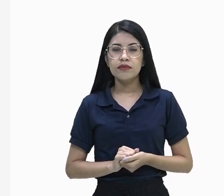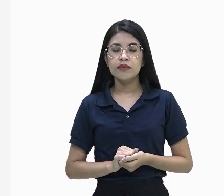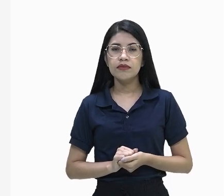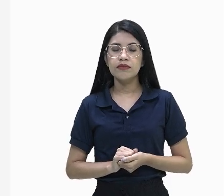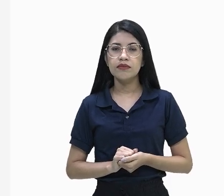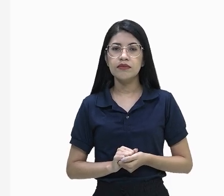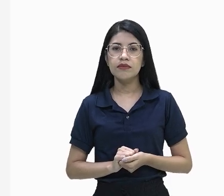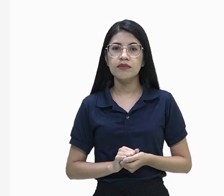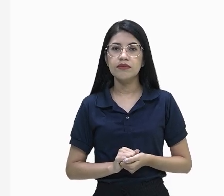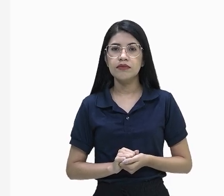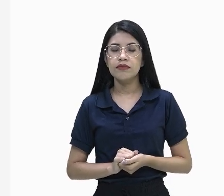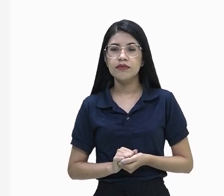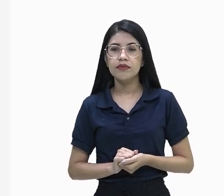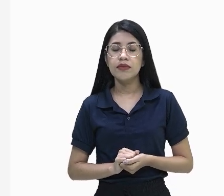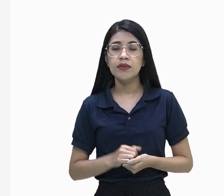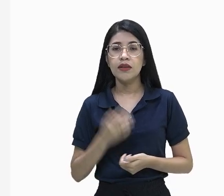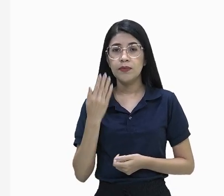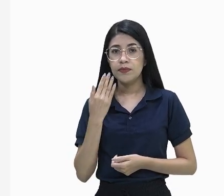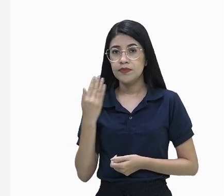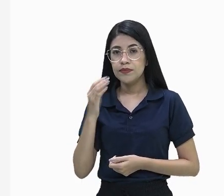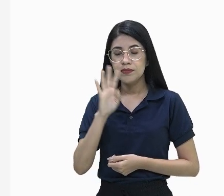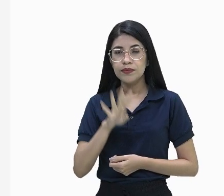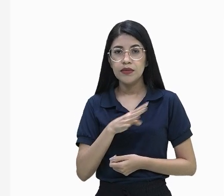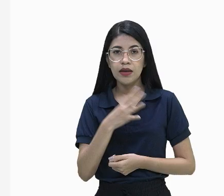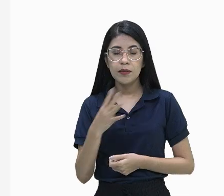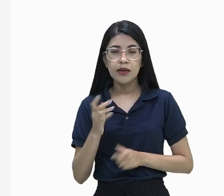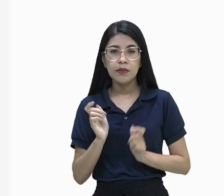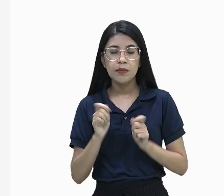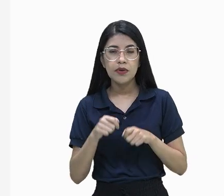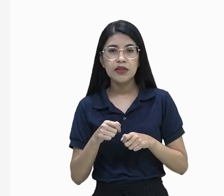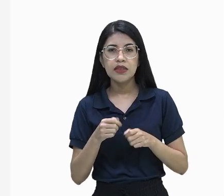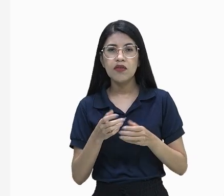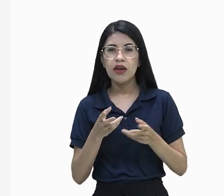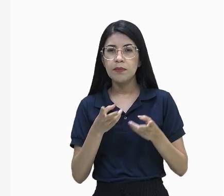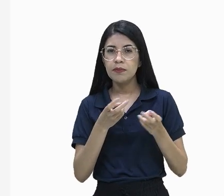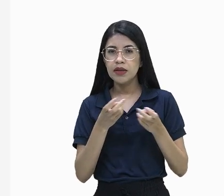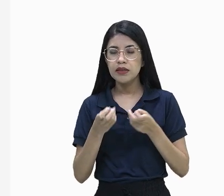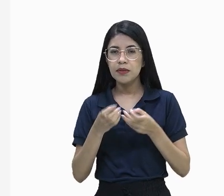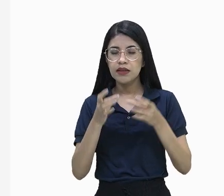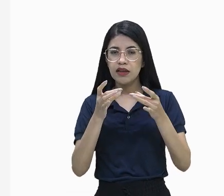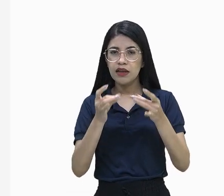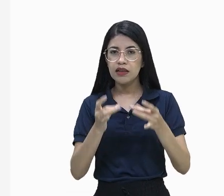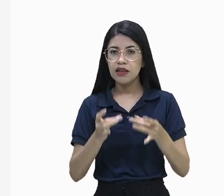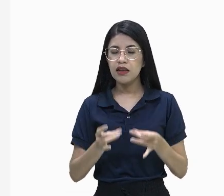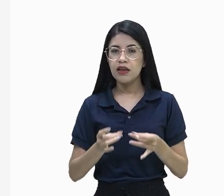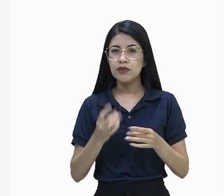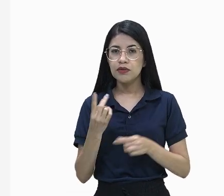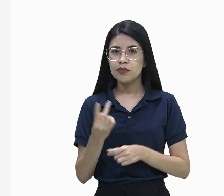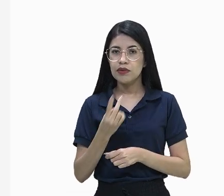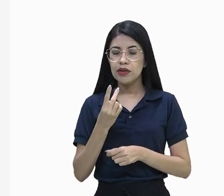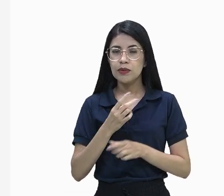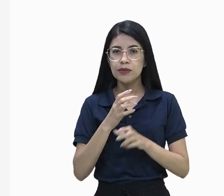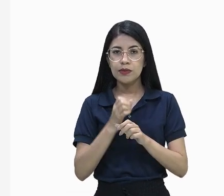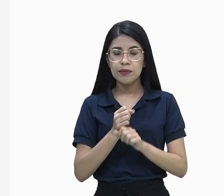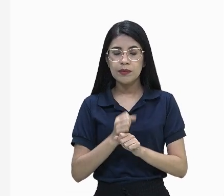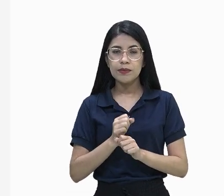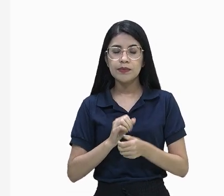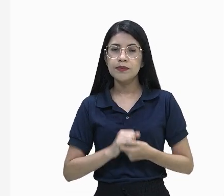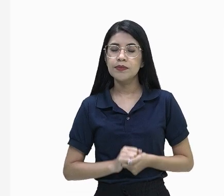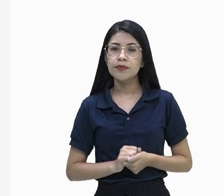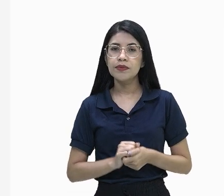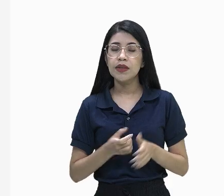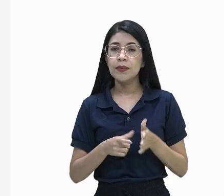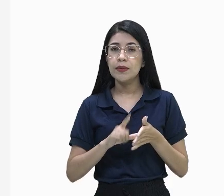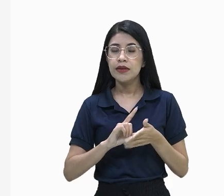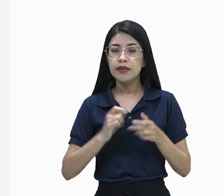Então, nós temos aqui uma tabela para que a gente possa acompanhar, tá certo? Então, ó, primeiro nós vamos